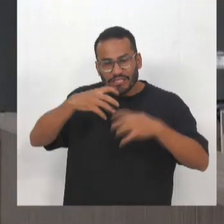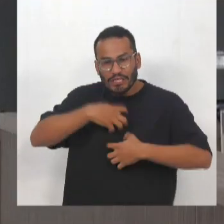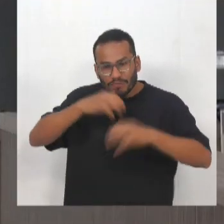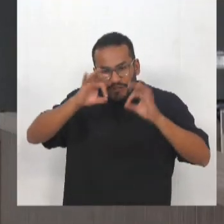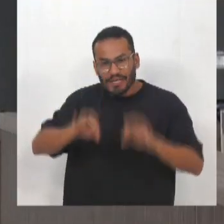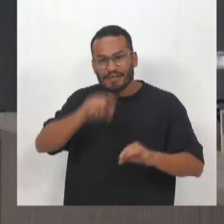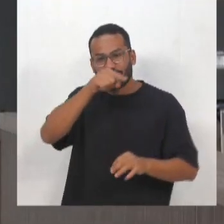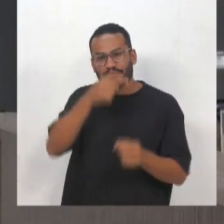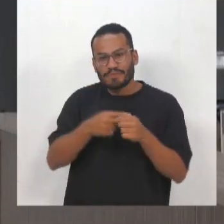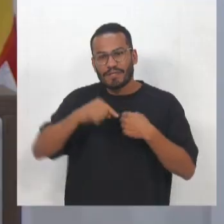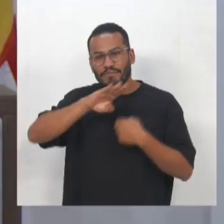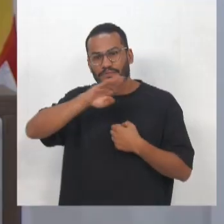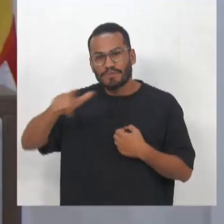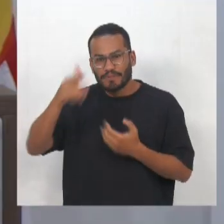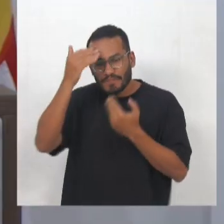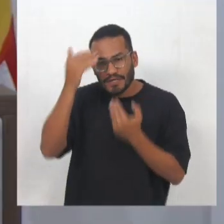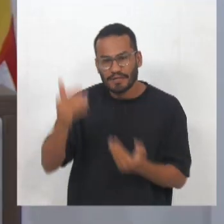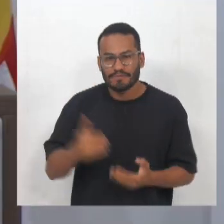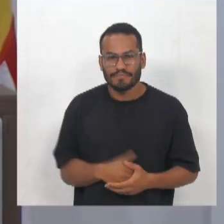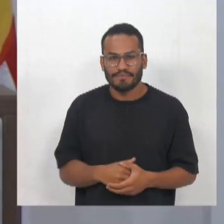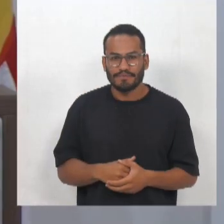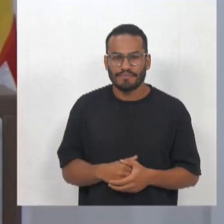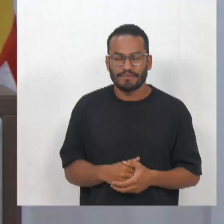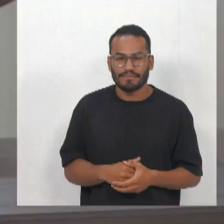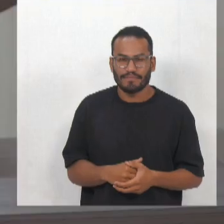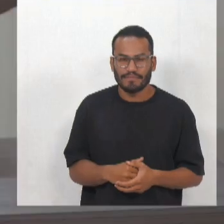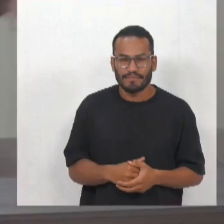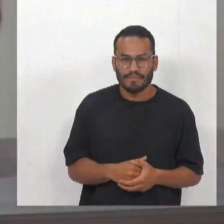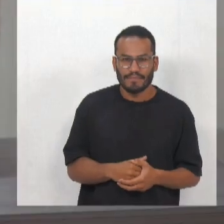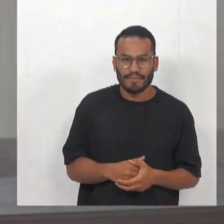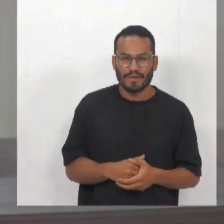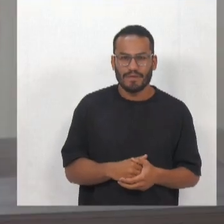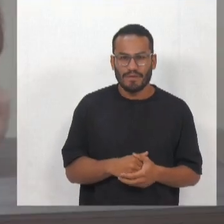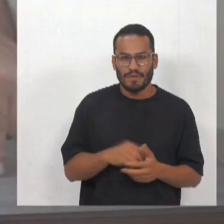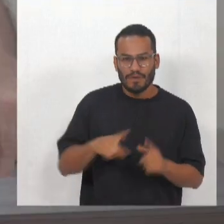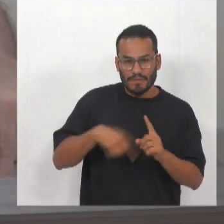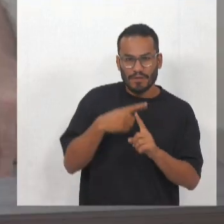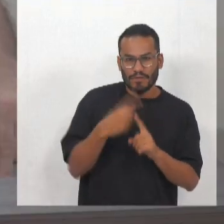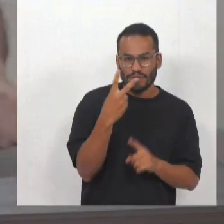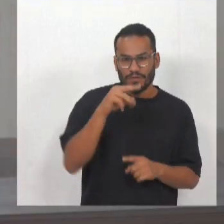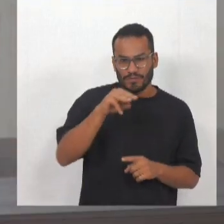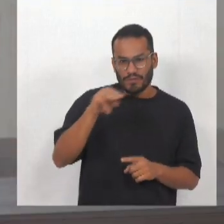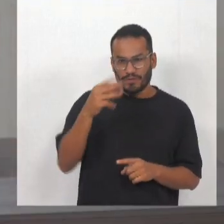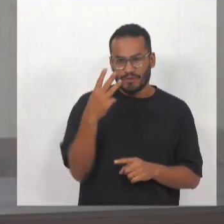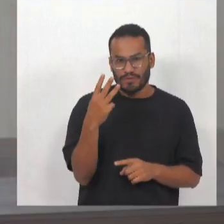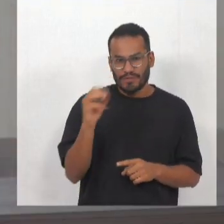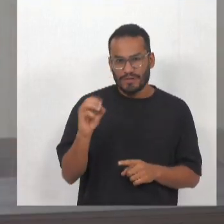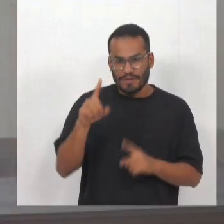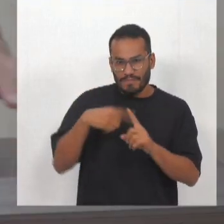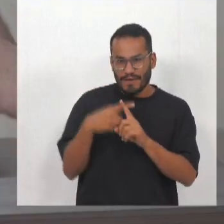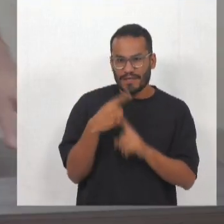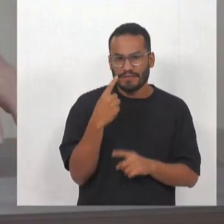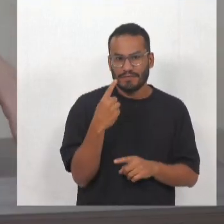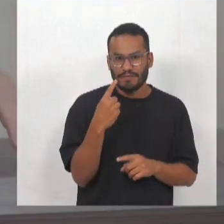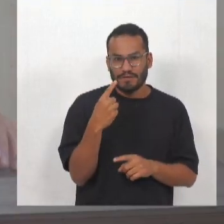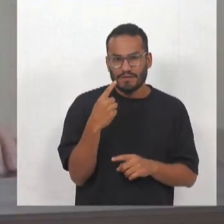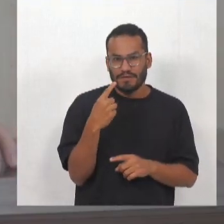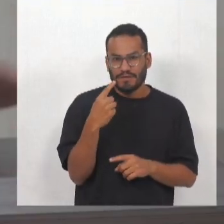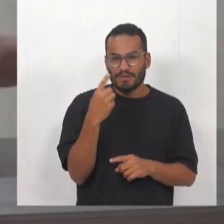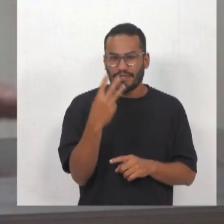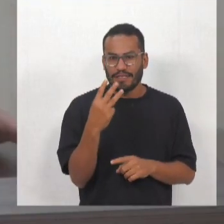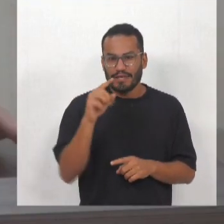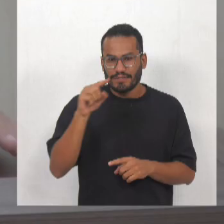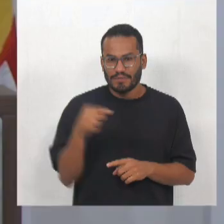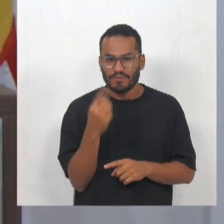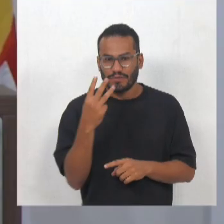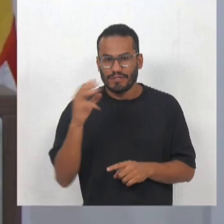Blumenau. Obrigado. Presidente. Vereador Gilson, em virtude de 2 a par, 2 minutos e 30, mais 1 minuto, vereador Item. Então, são 3 minutos e 30 para